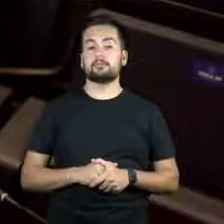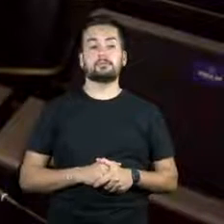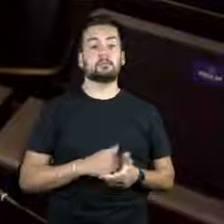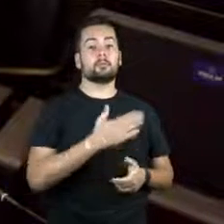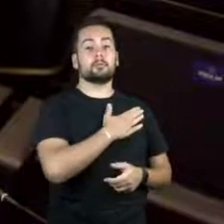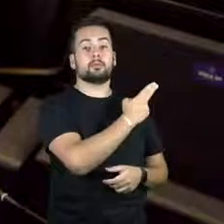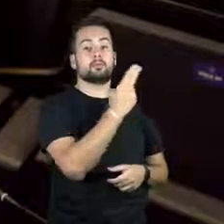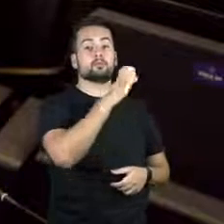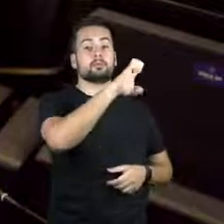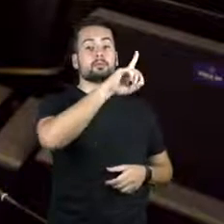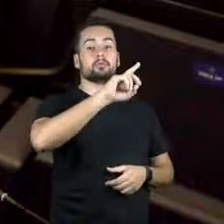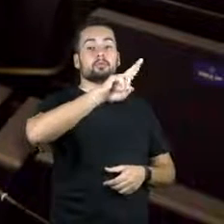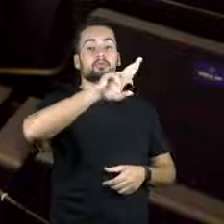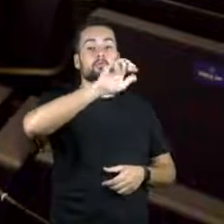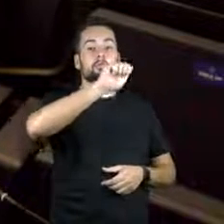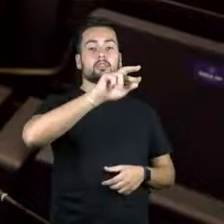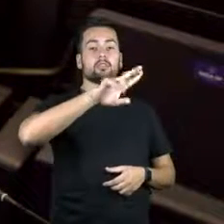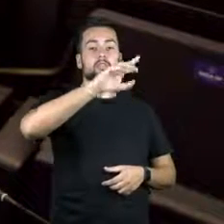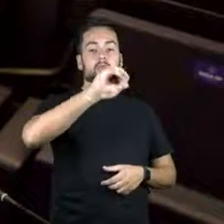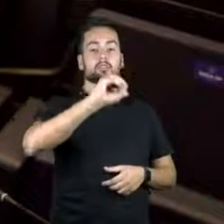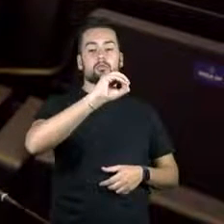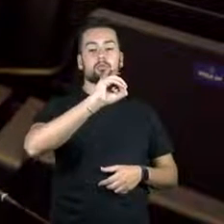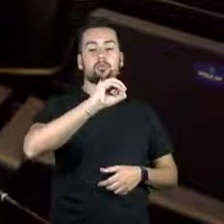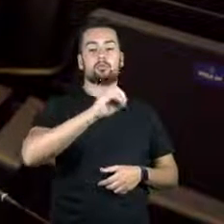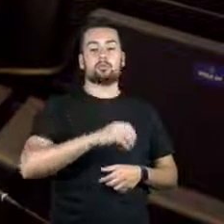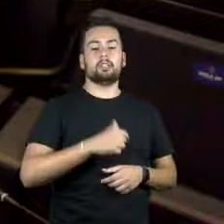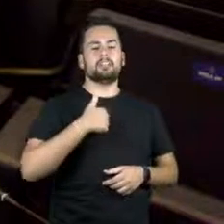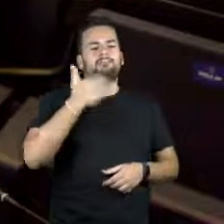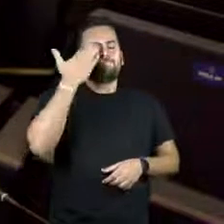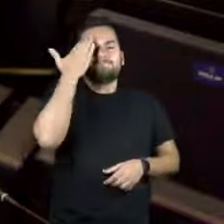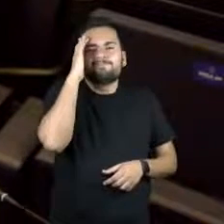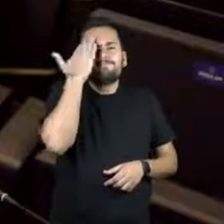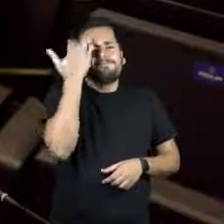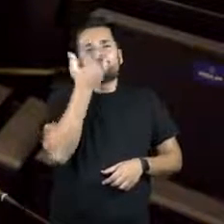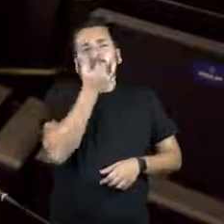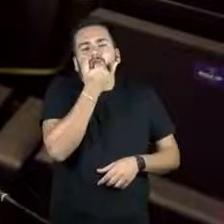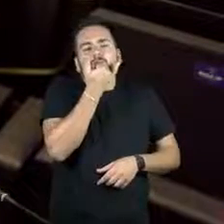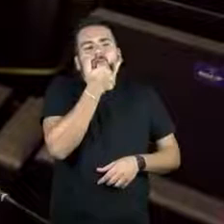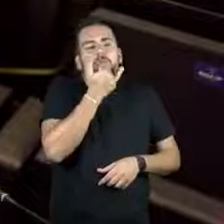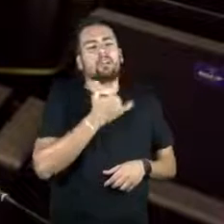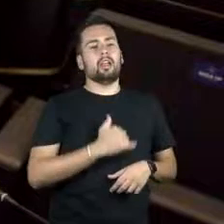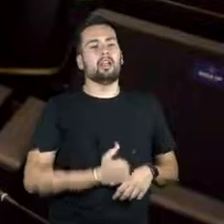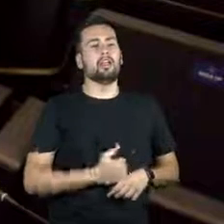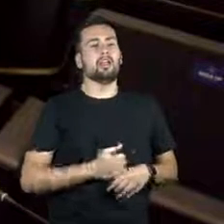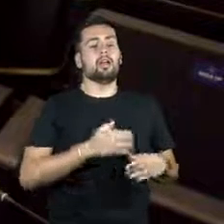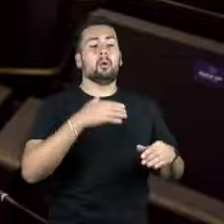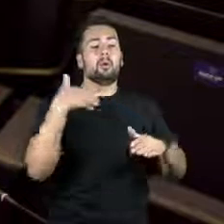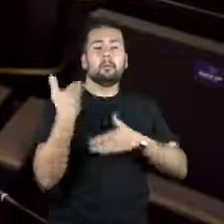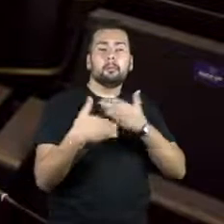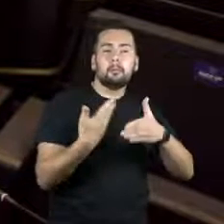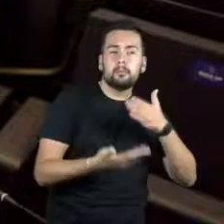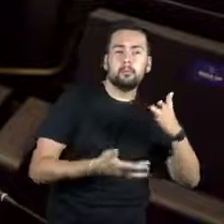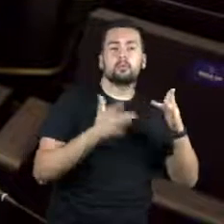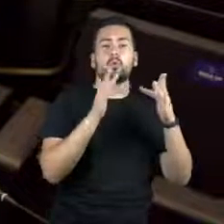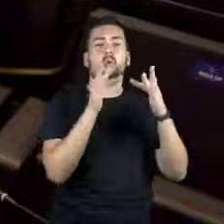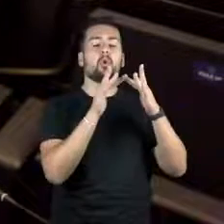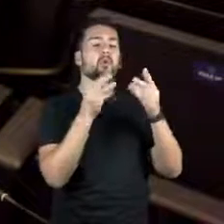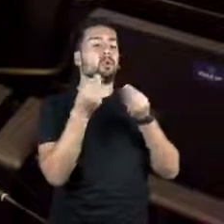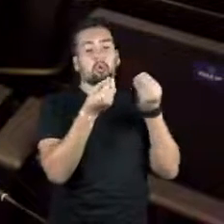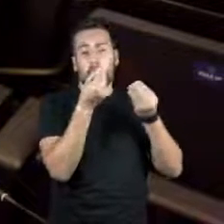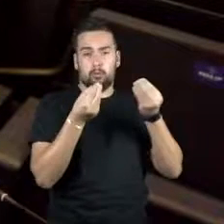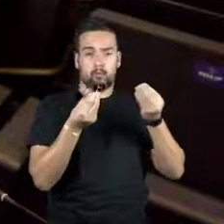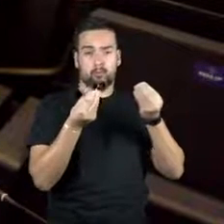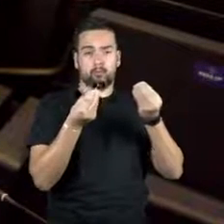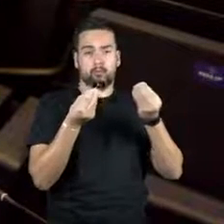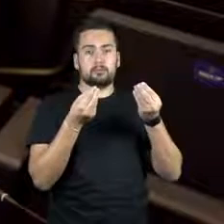Meu nome é Eduardo. A parte que eu não entendi muito bem é como que funciona esse processo iterativo para